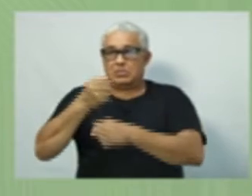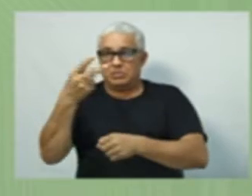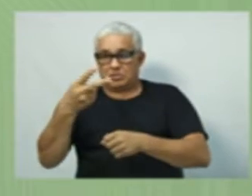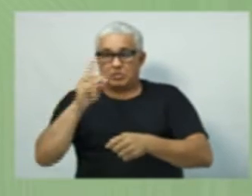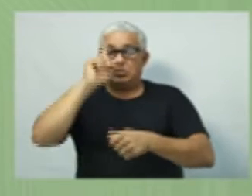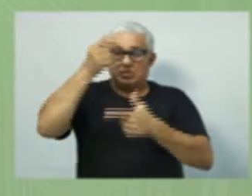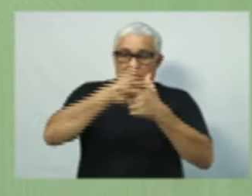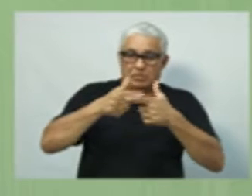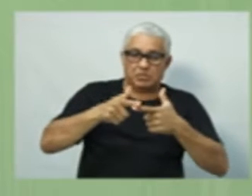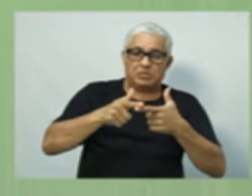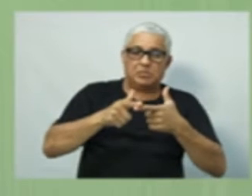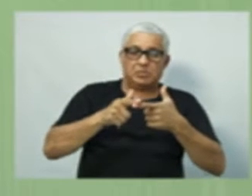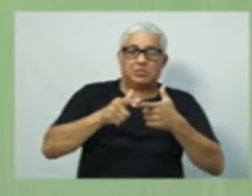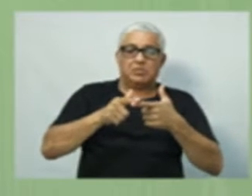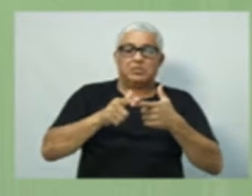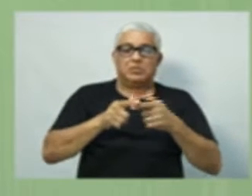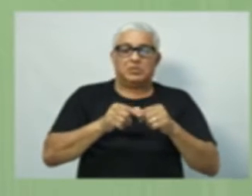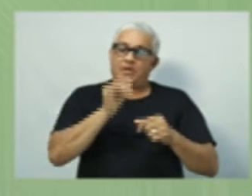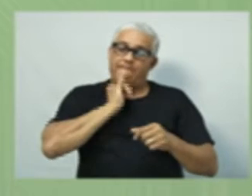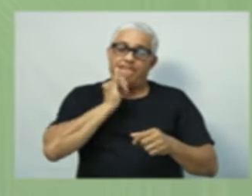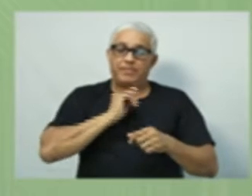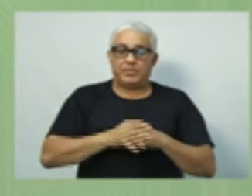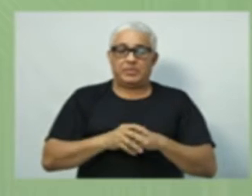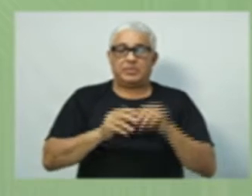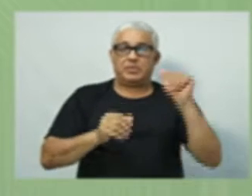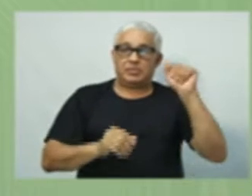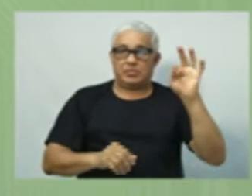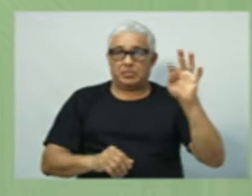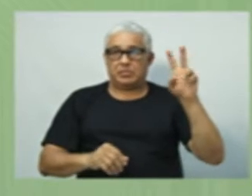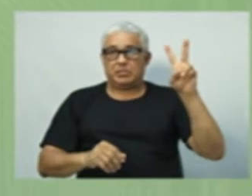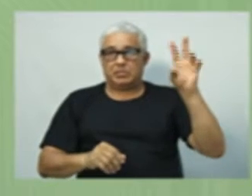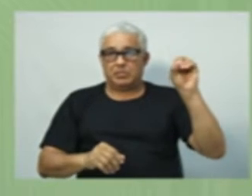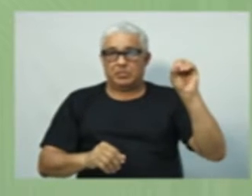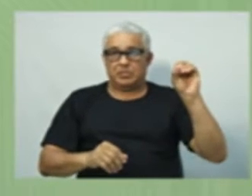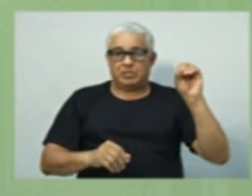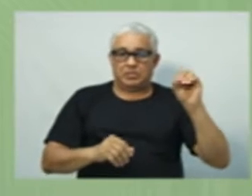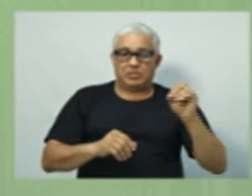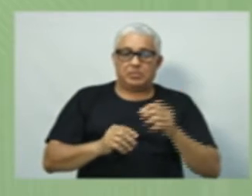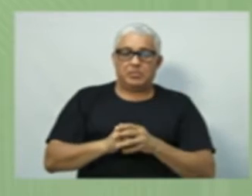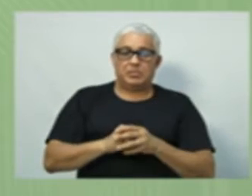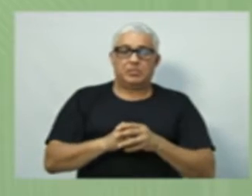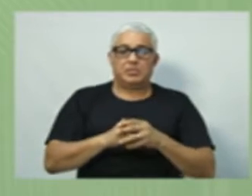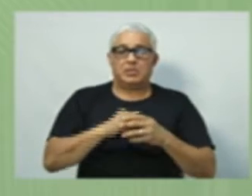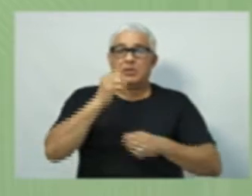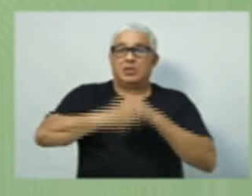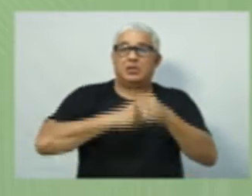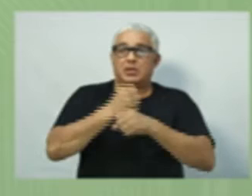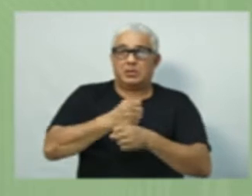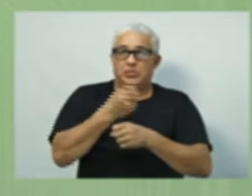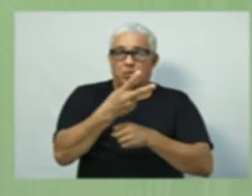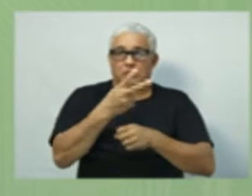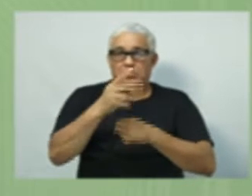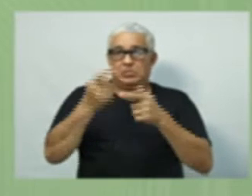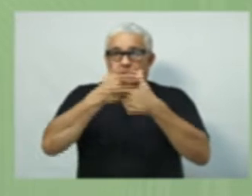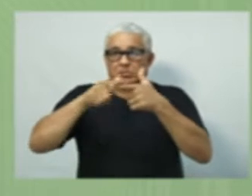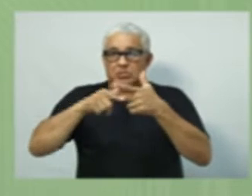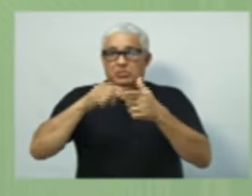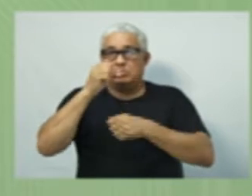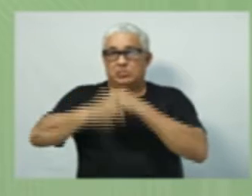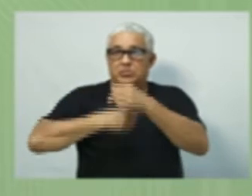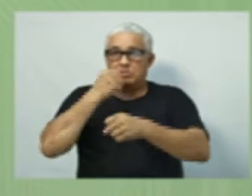por sem um exemplo aqui eu vou fazer do ativo aqui no ativo do ano 2 / ativo do ano um